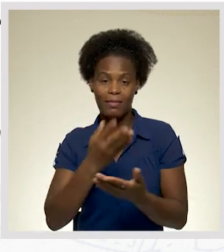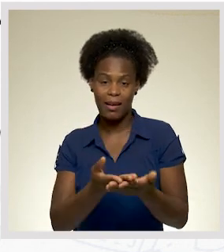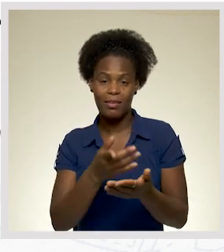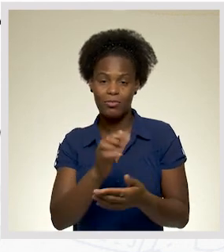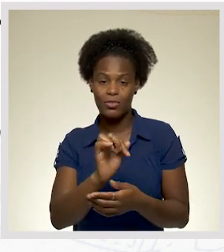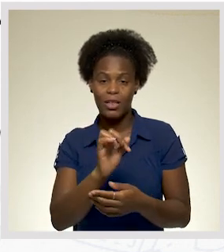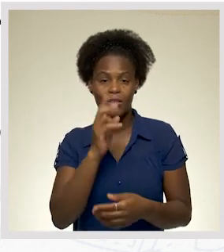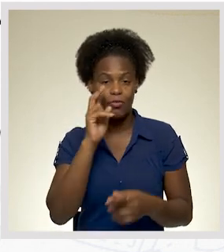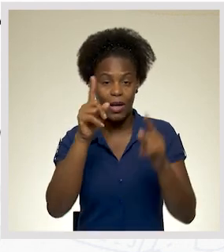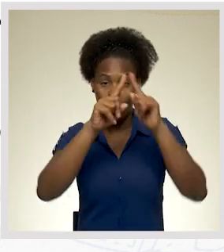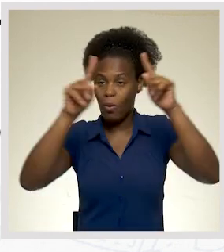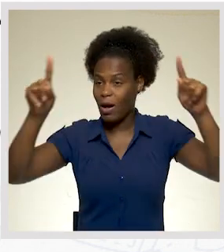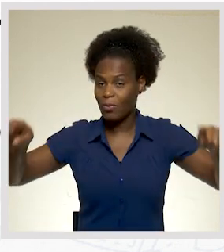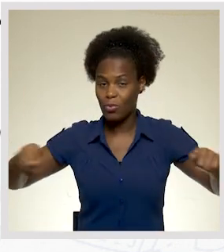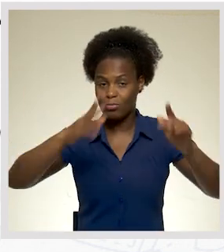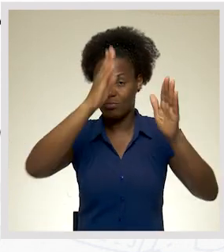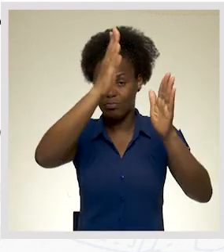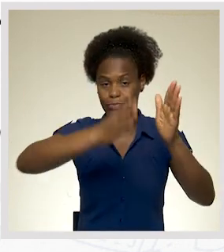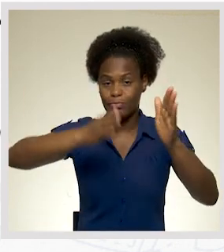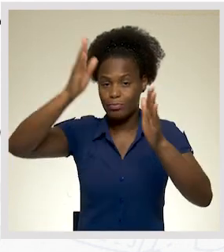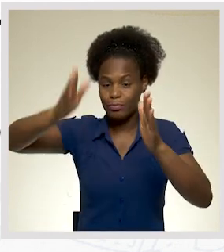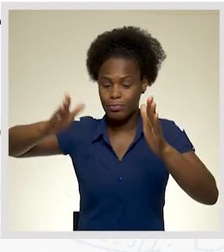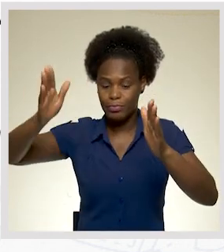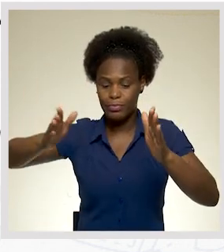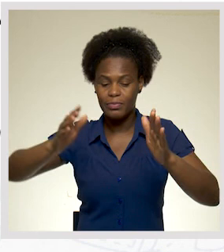professora vai deixar. Reparem no quadro.